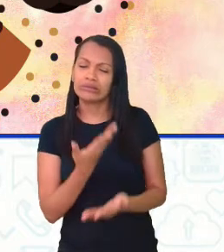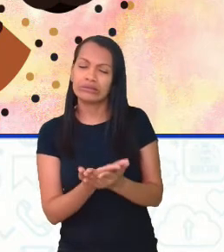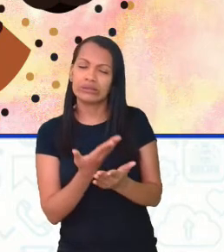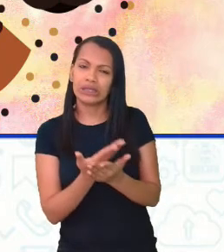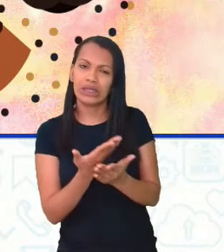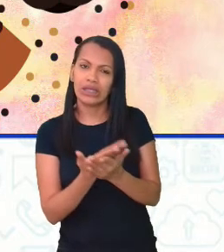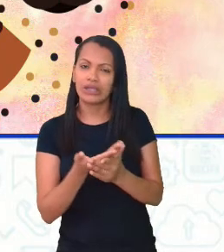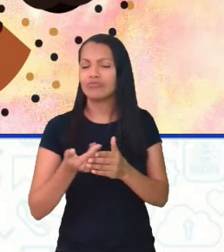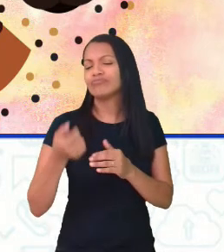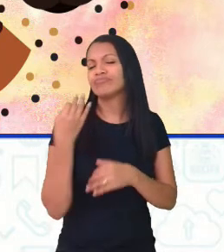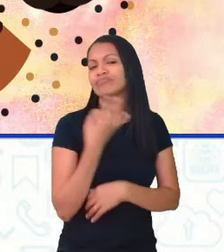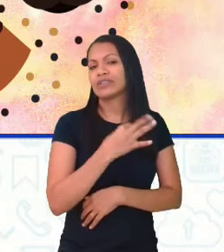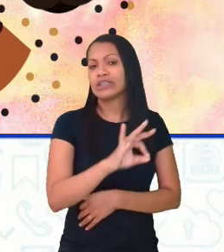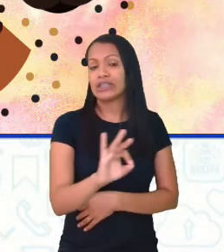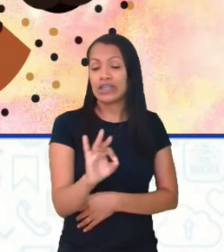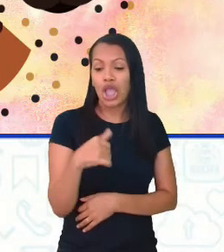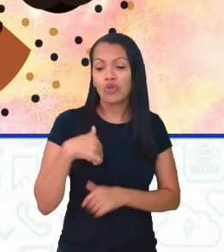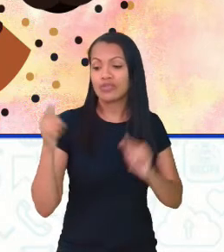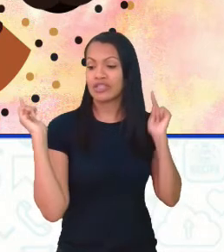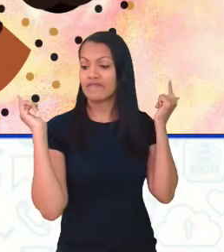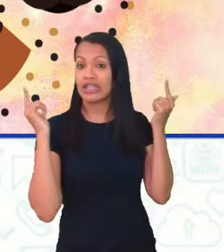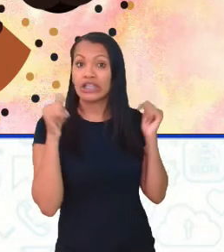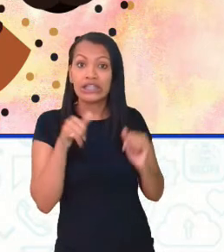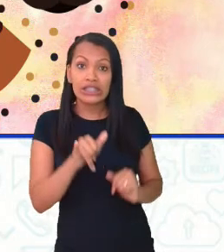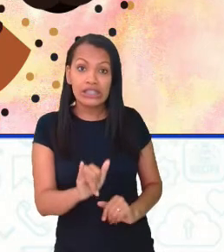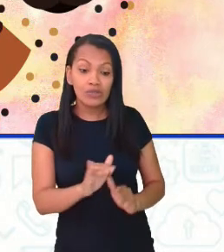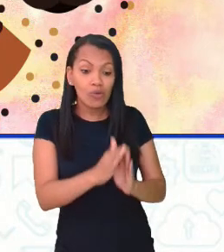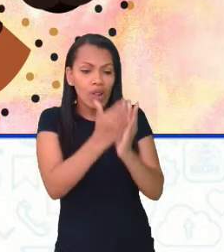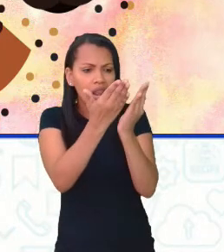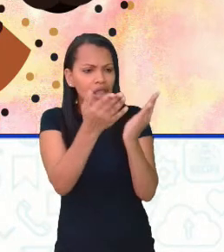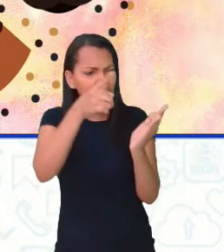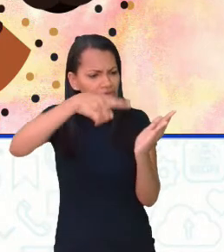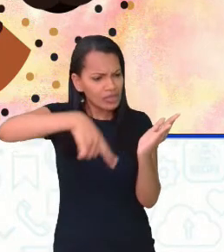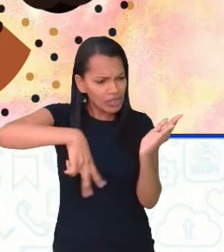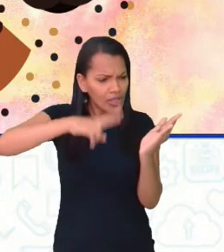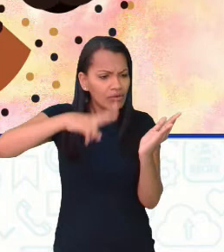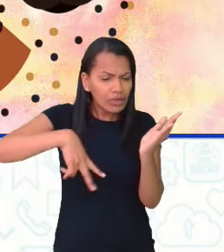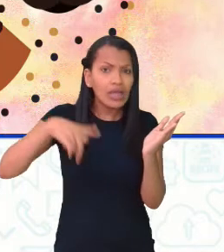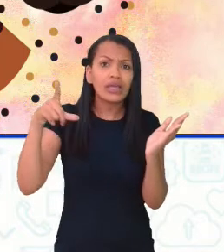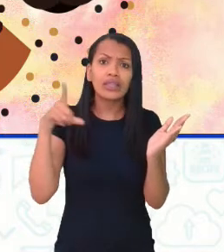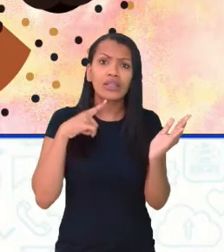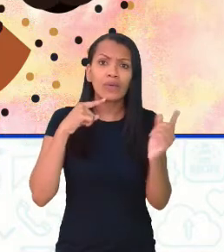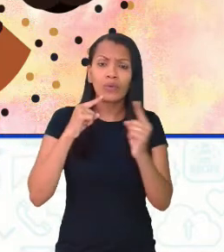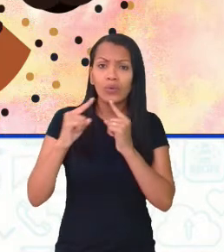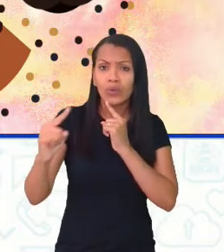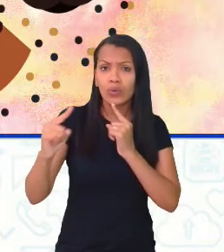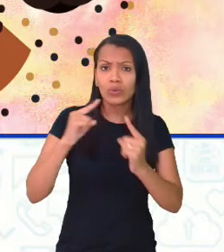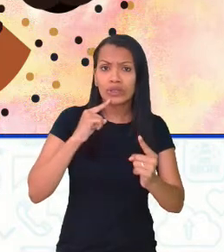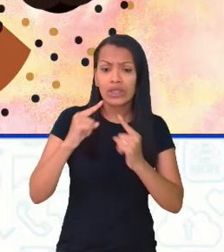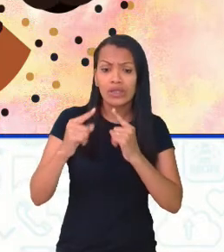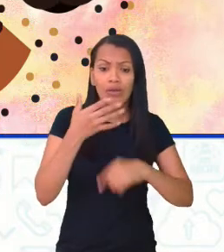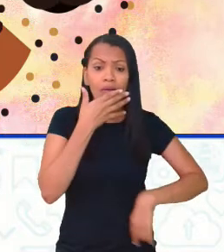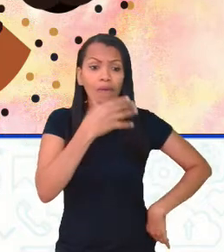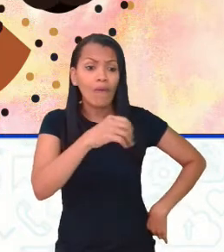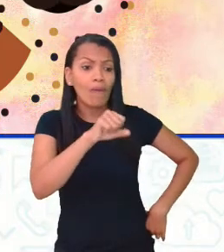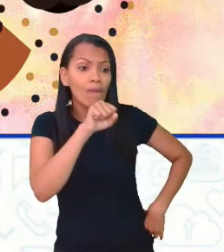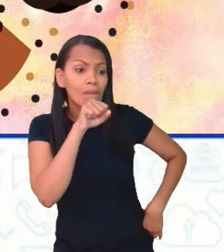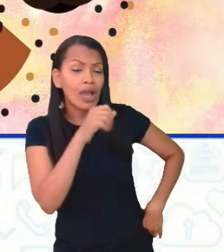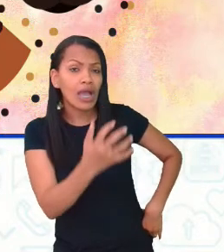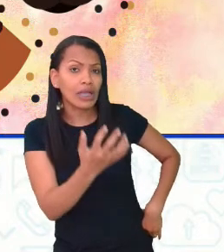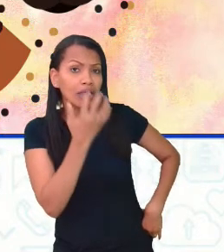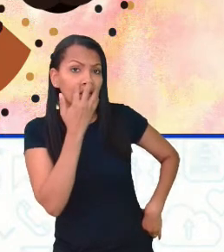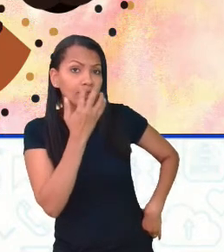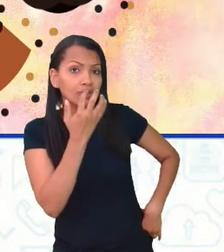muito mais se meu livro escolar fosse como esse que vi. E que contém um diálogo entre o pai cachorro e o filho